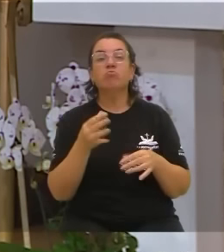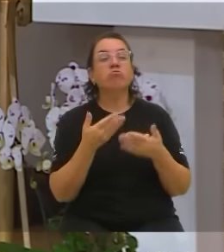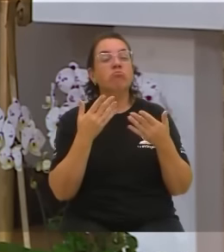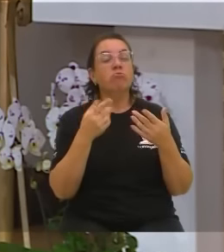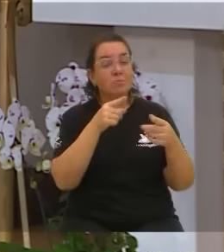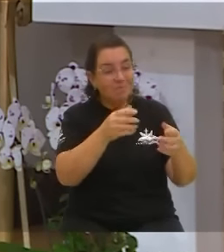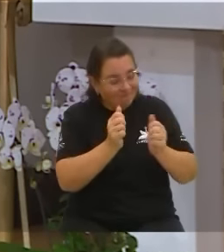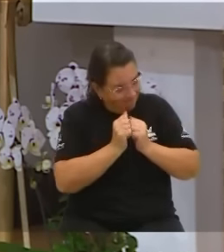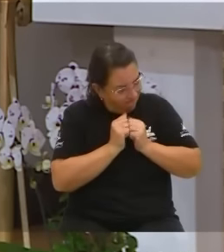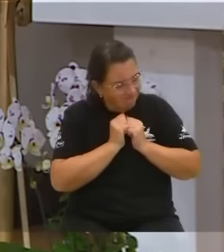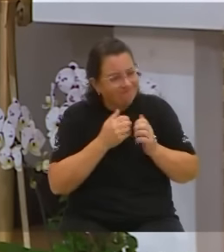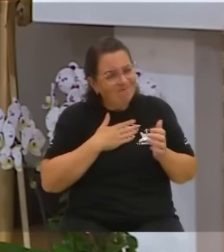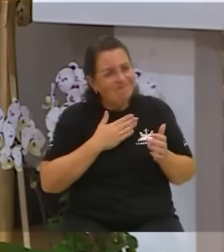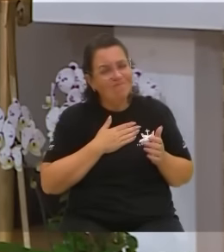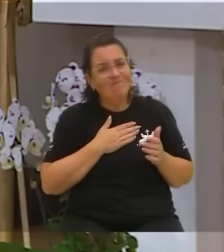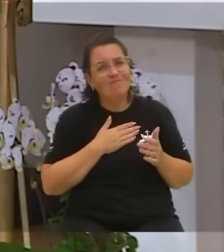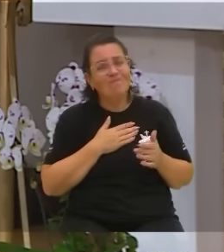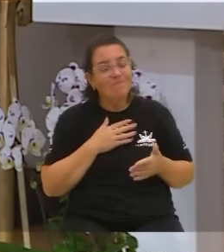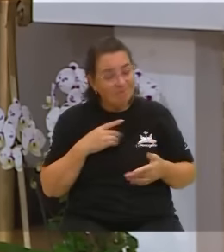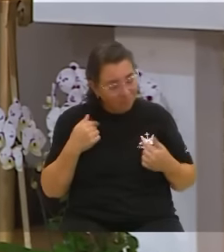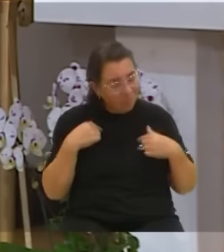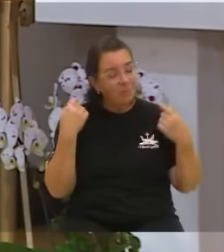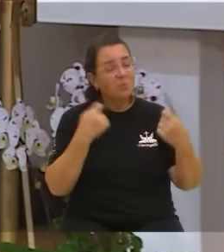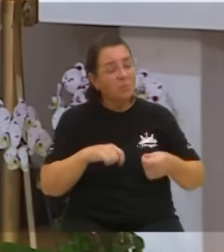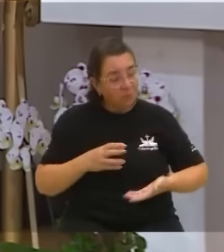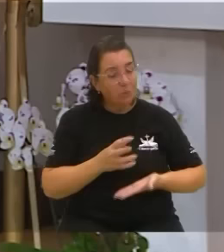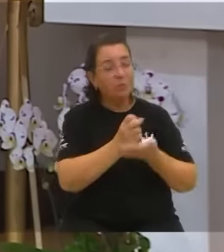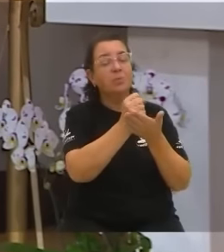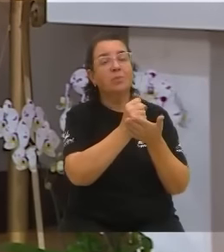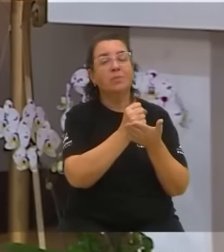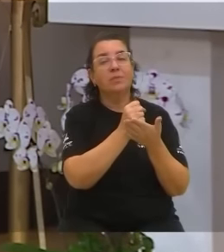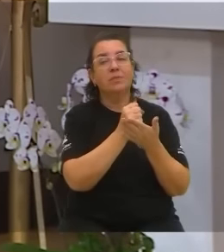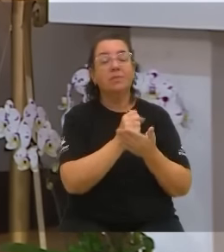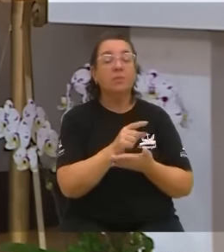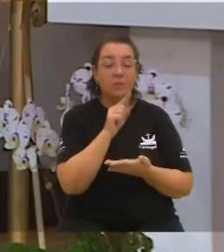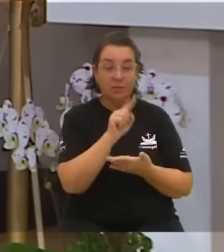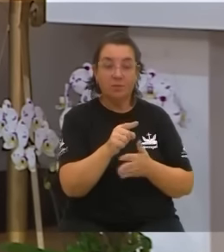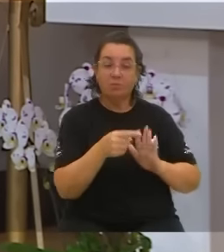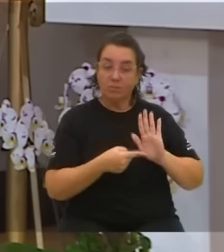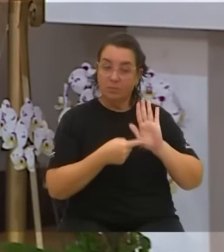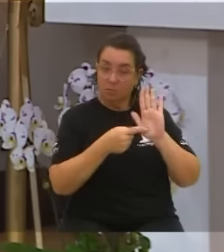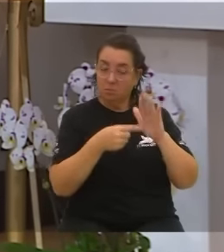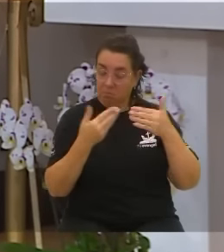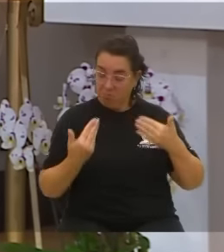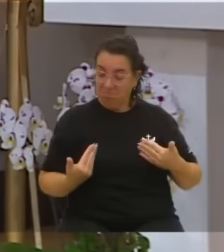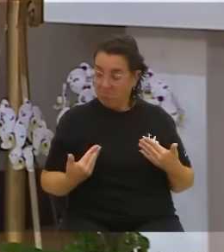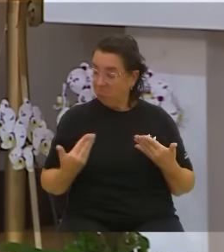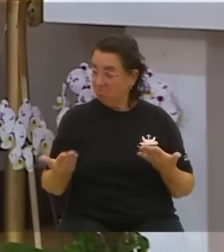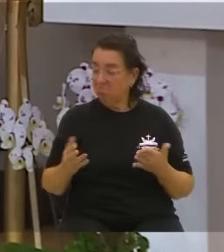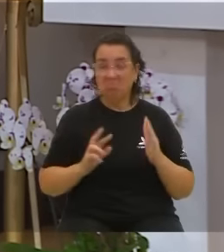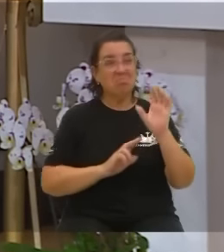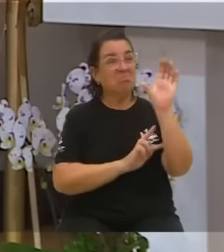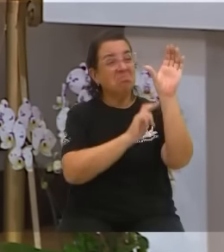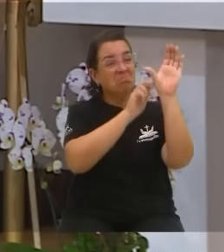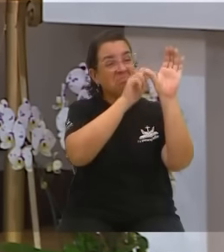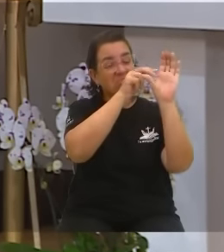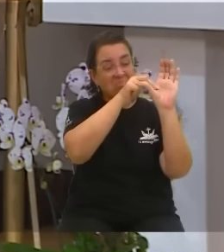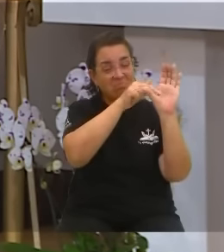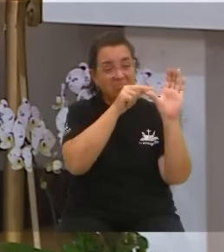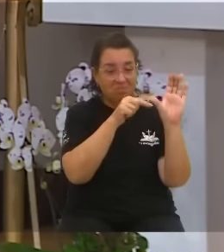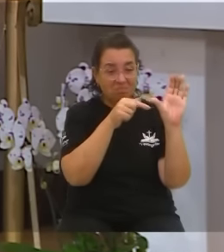minhas entranhas salvar-te, Zaqueu. Você se expôs ao ridículo, você subiu nessa